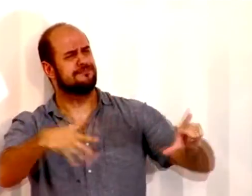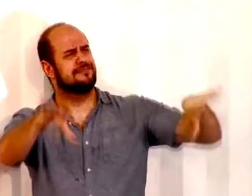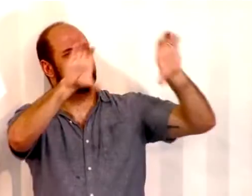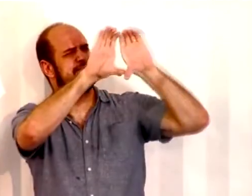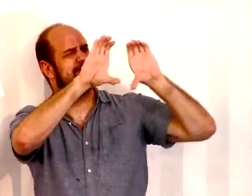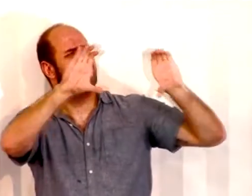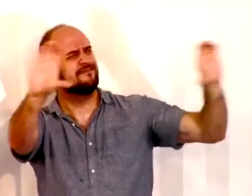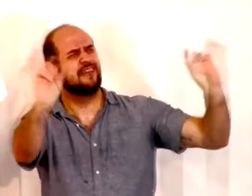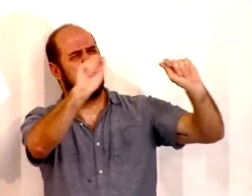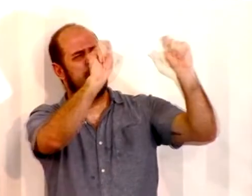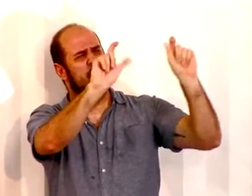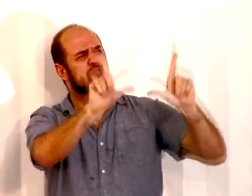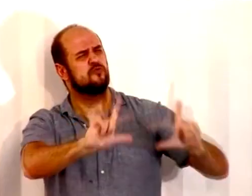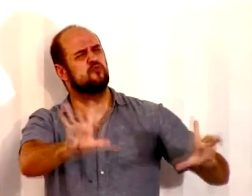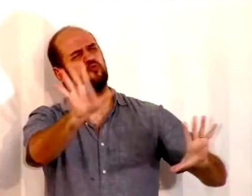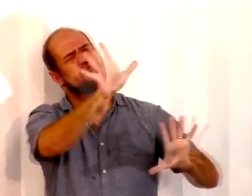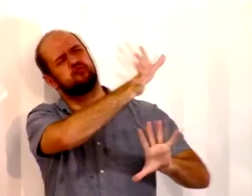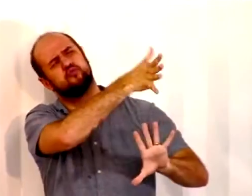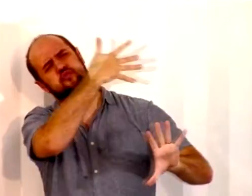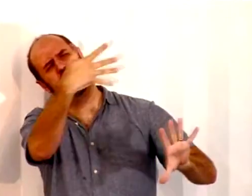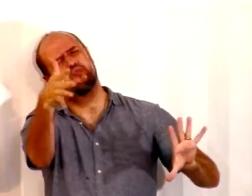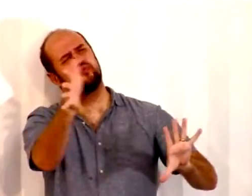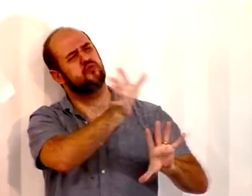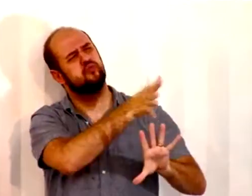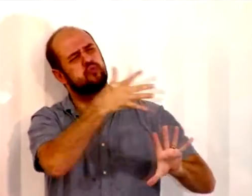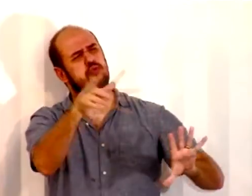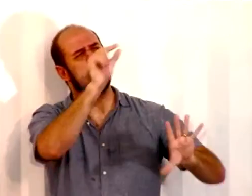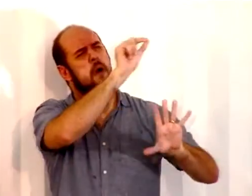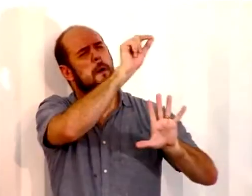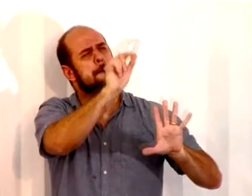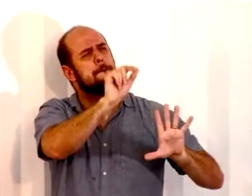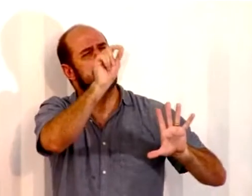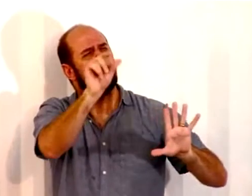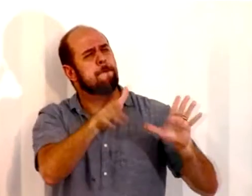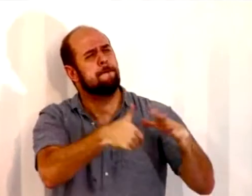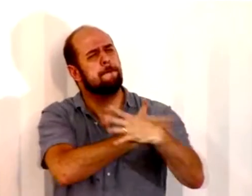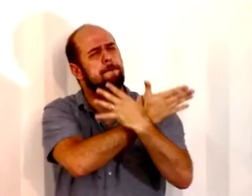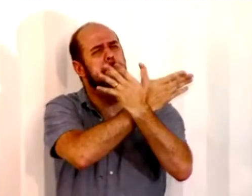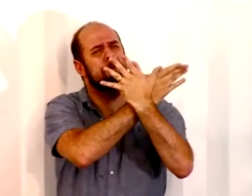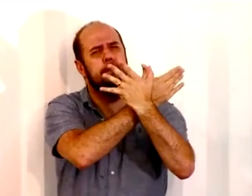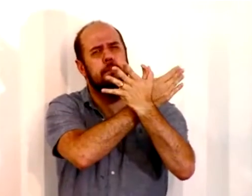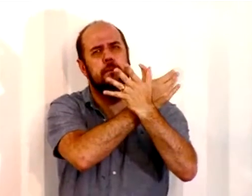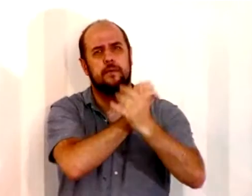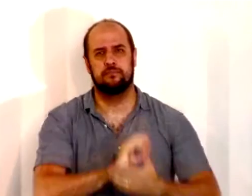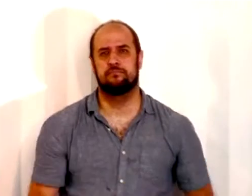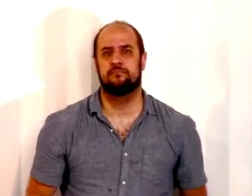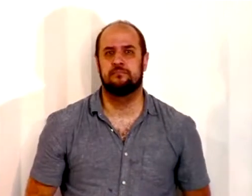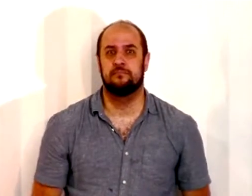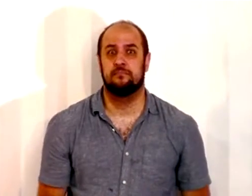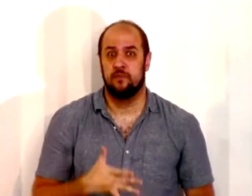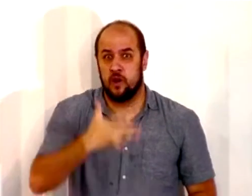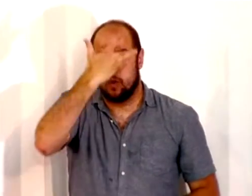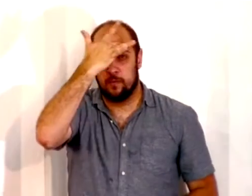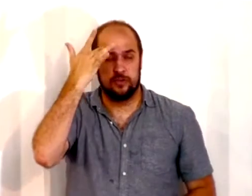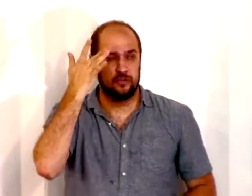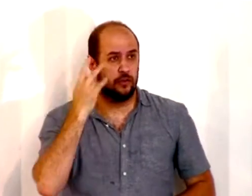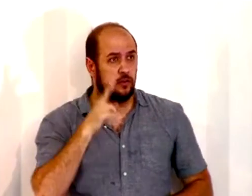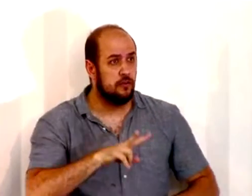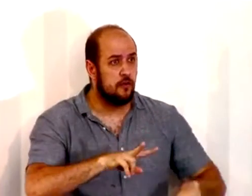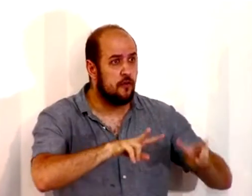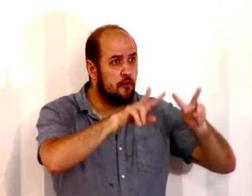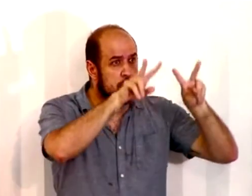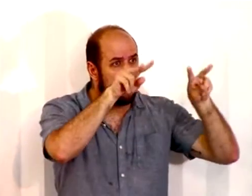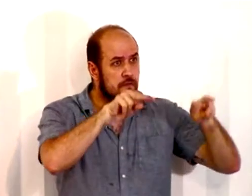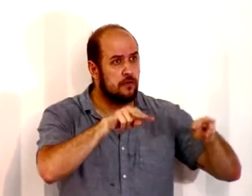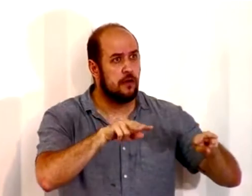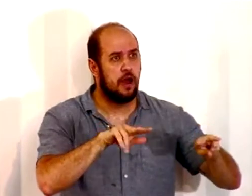pensou e caprichou, e naquele céu azul ele desenhou uma pombinha branca voando. E realmente as pessoas, quando olhavam aquela tela, falavam: